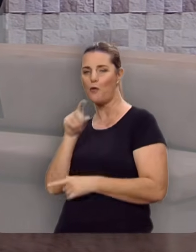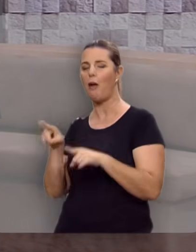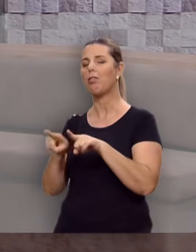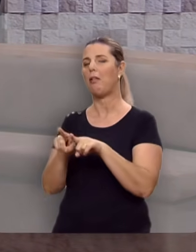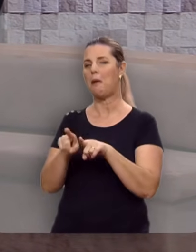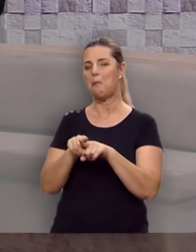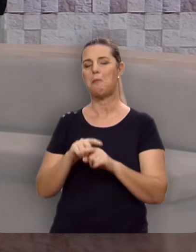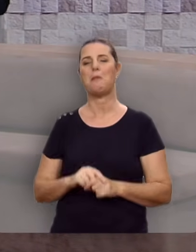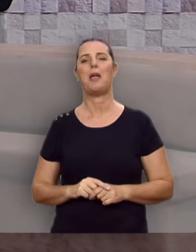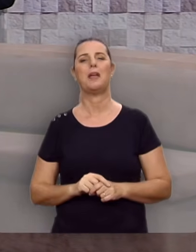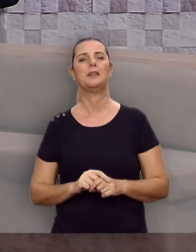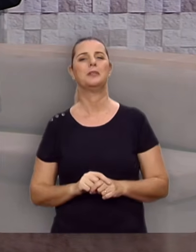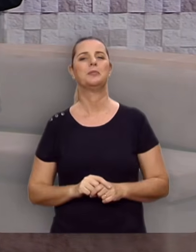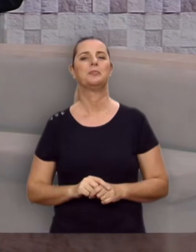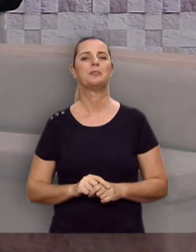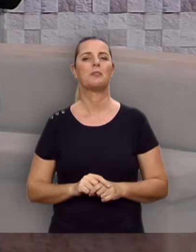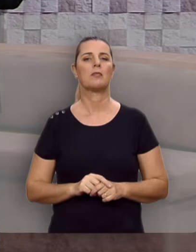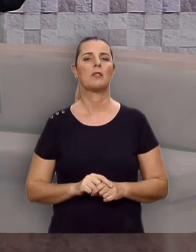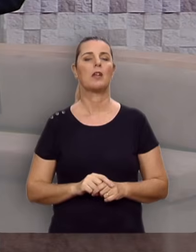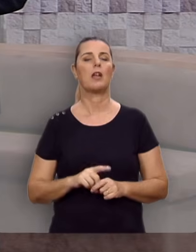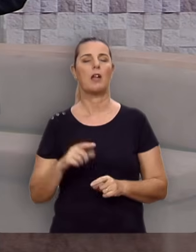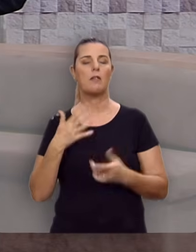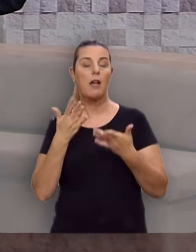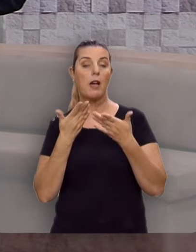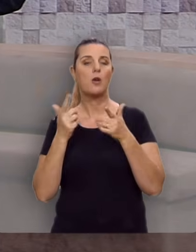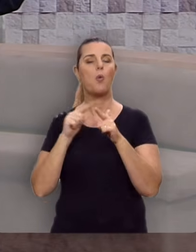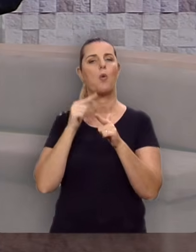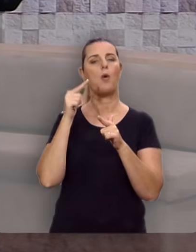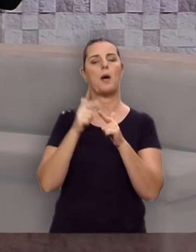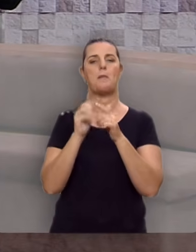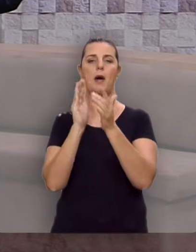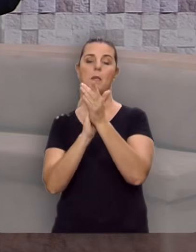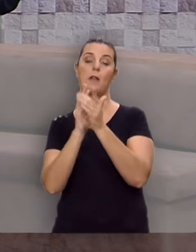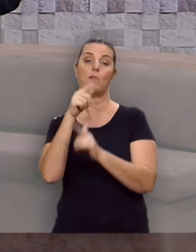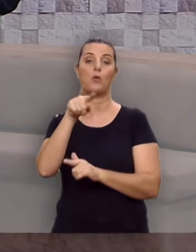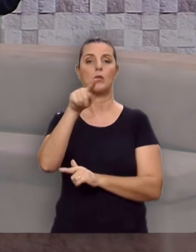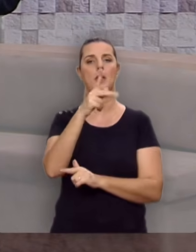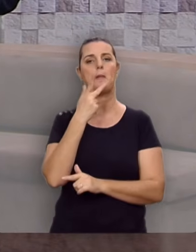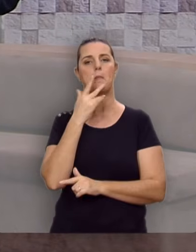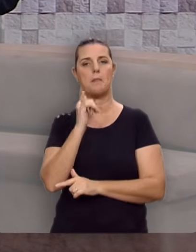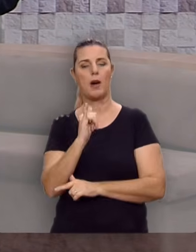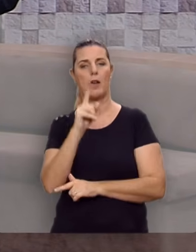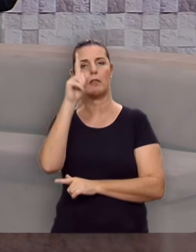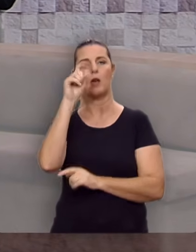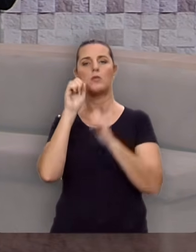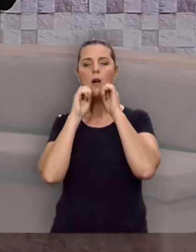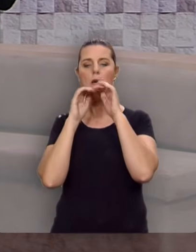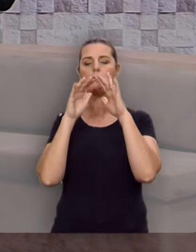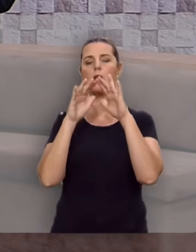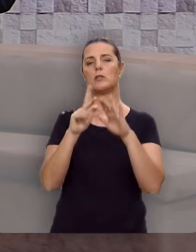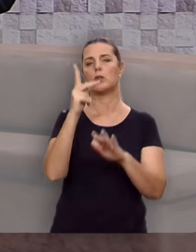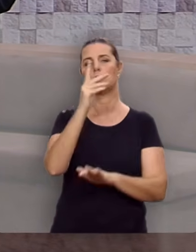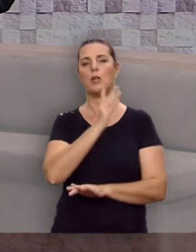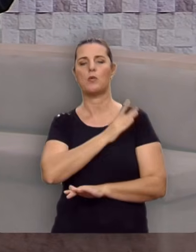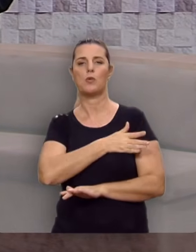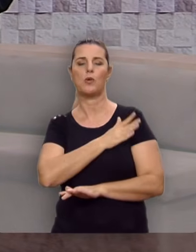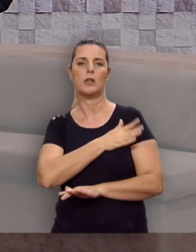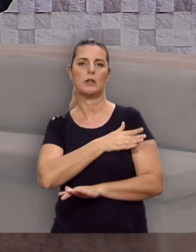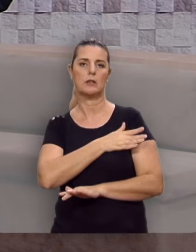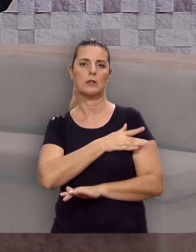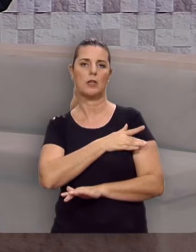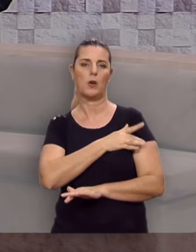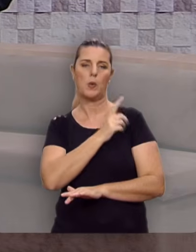avô. Eu quero então, mais uma vez, parabenizar a você, pai, desejar que Deus abençoe o seu